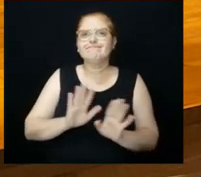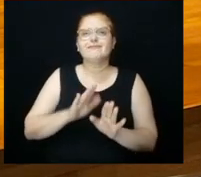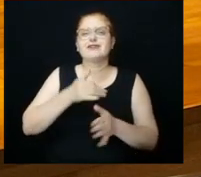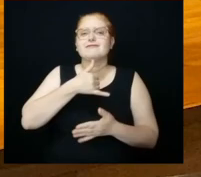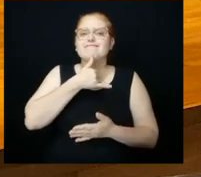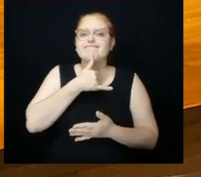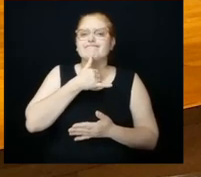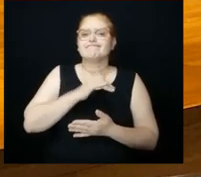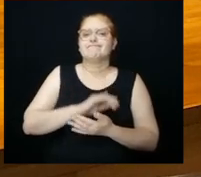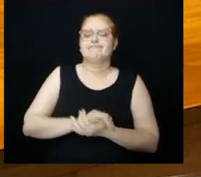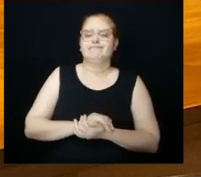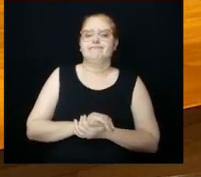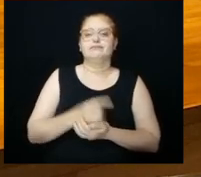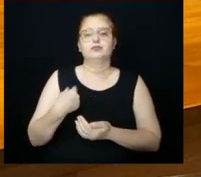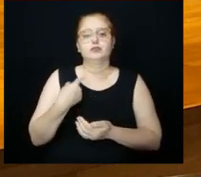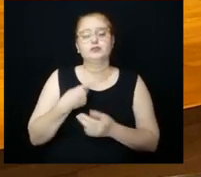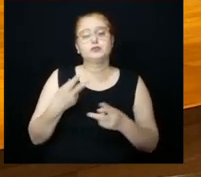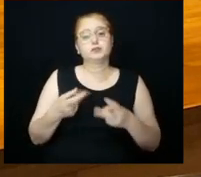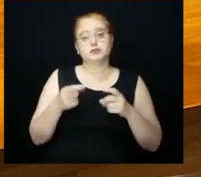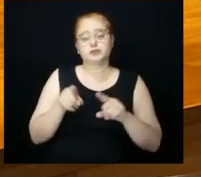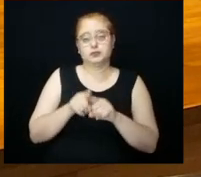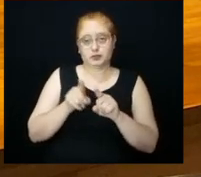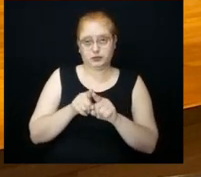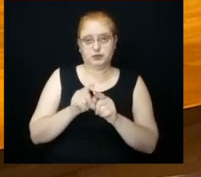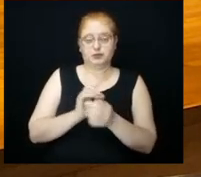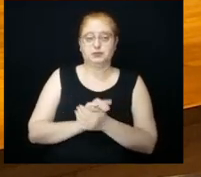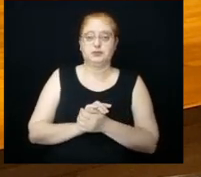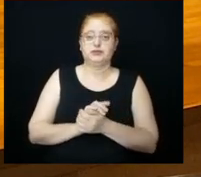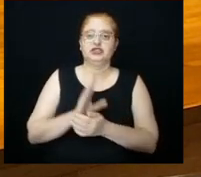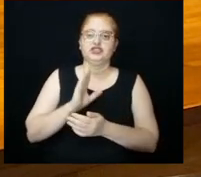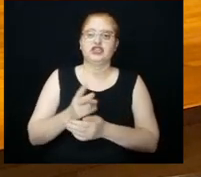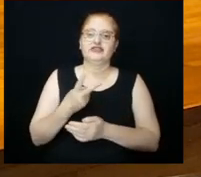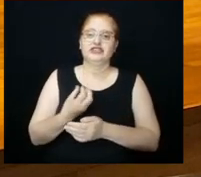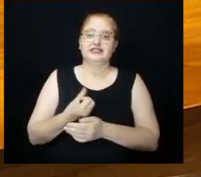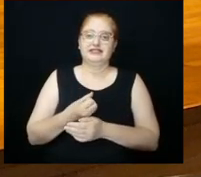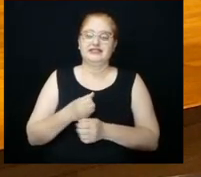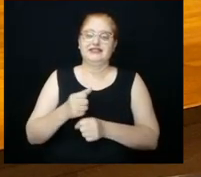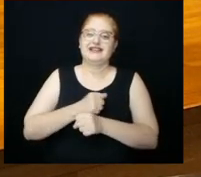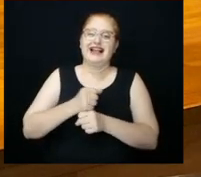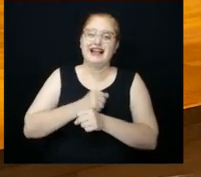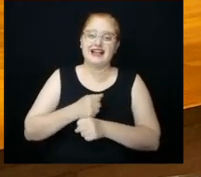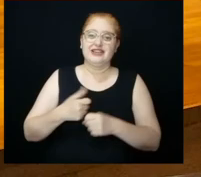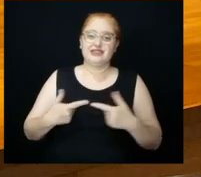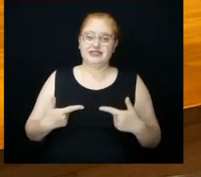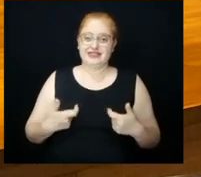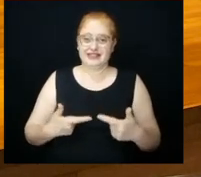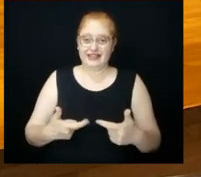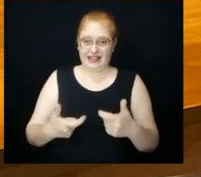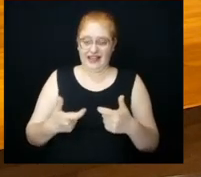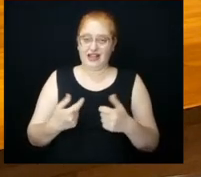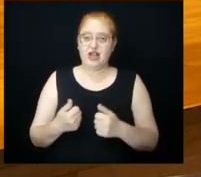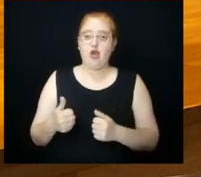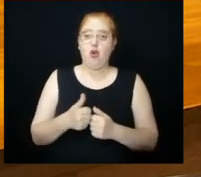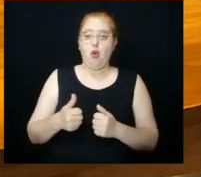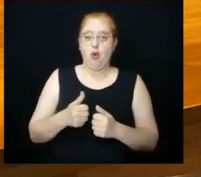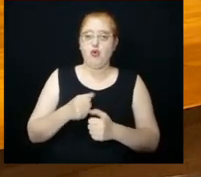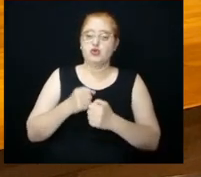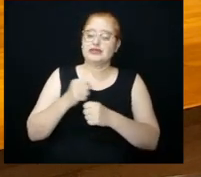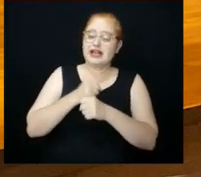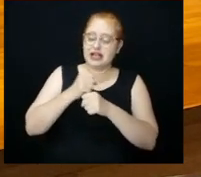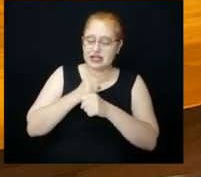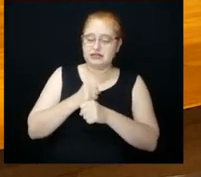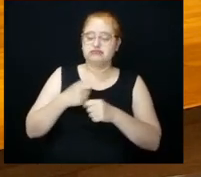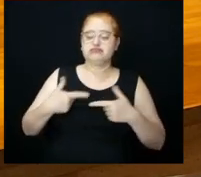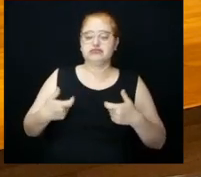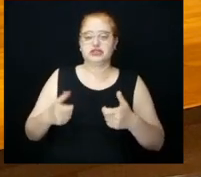A gente vai ver que se passaram 26 anos de guerra. Então, assim, 11 anos da Guerra de